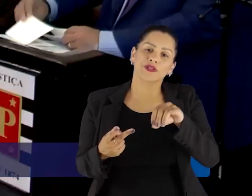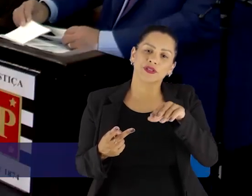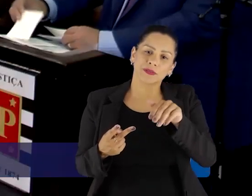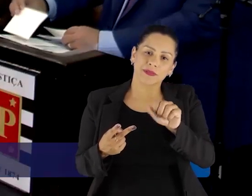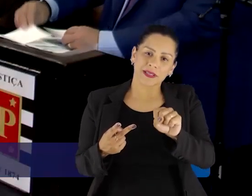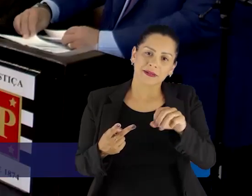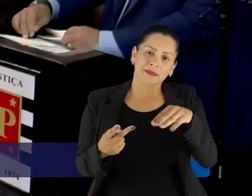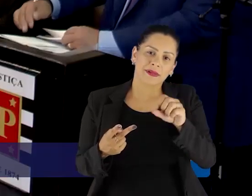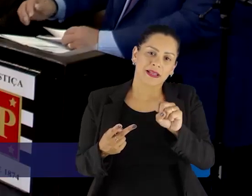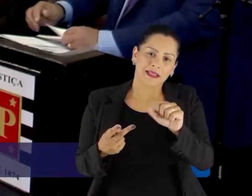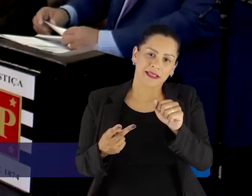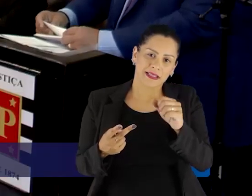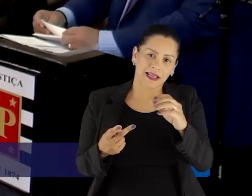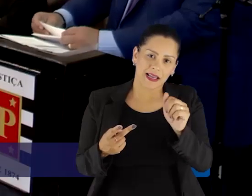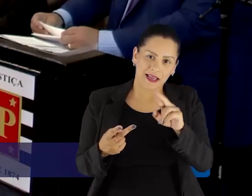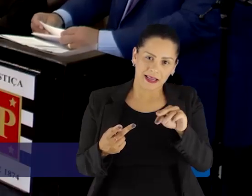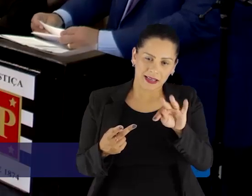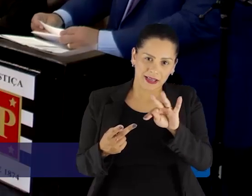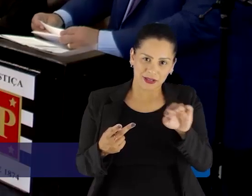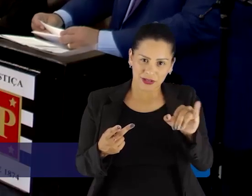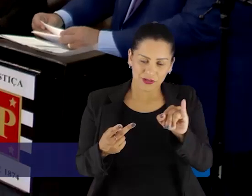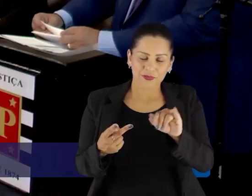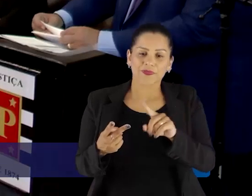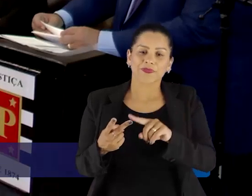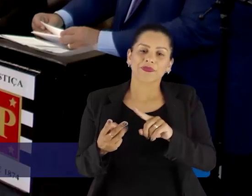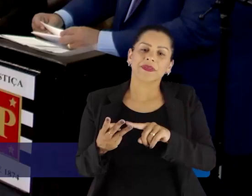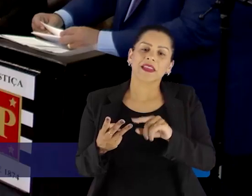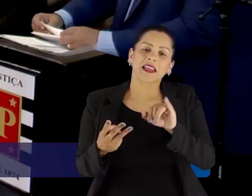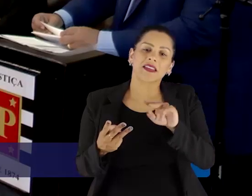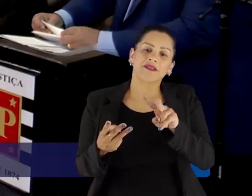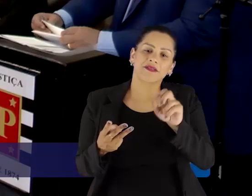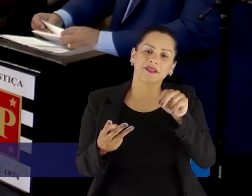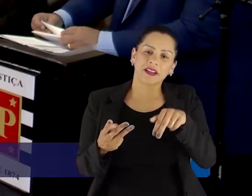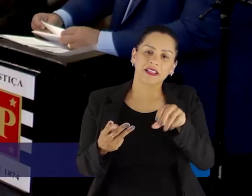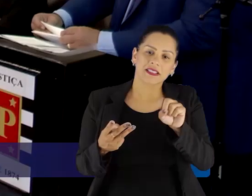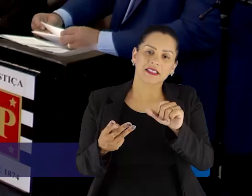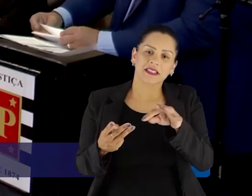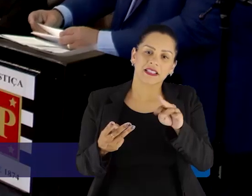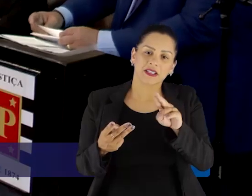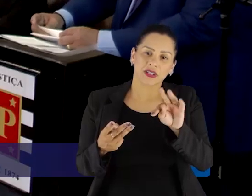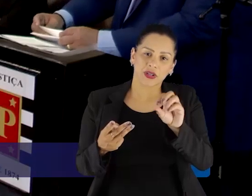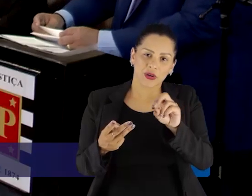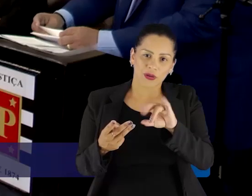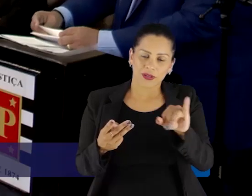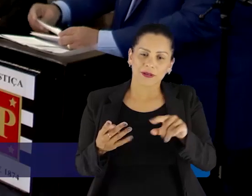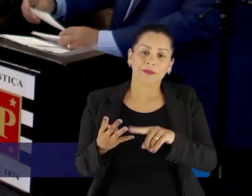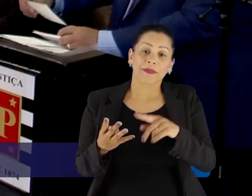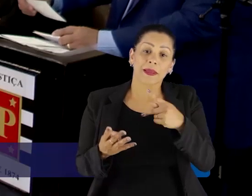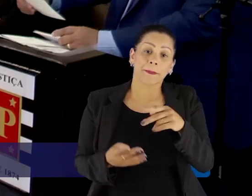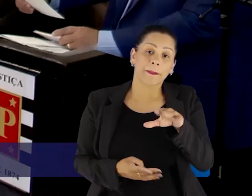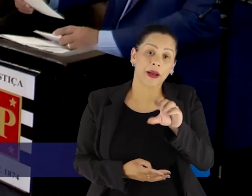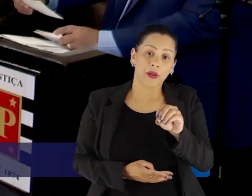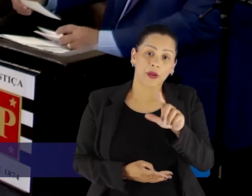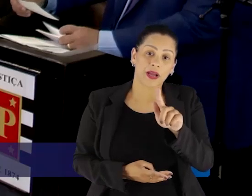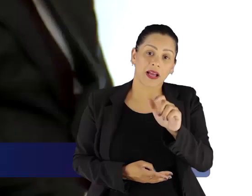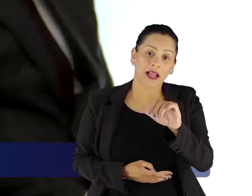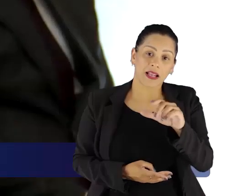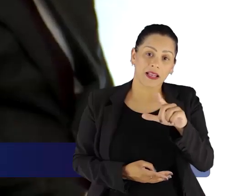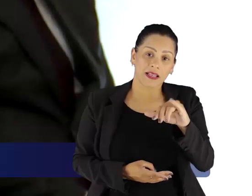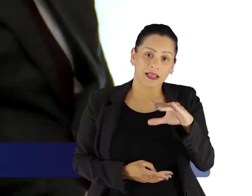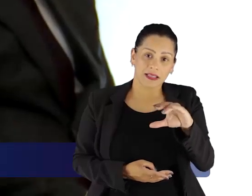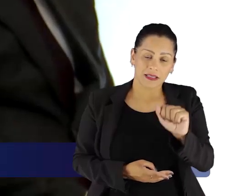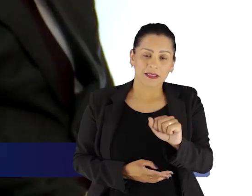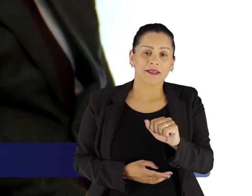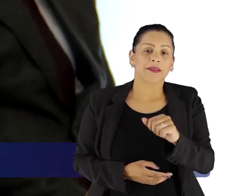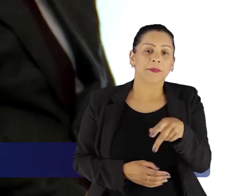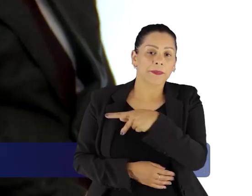mascaretti Dr Ivan Sartori complementar Doutor Paulo galizia presidente do Tribunal Regional